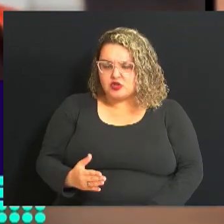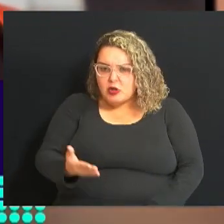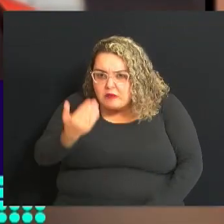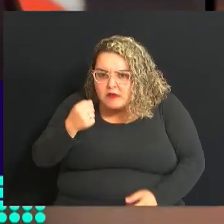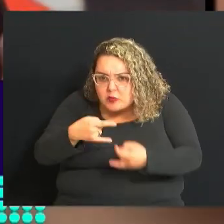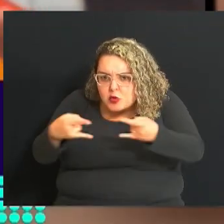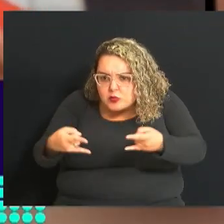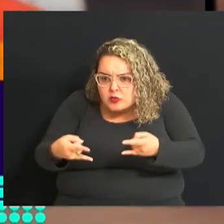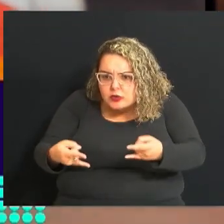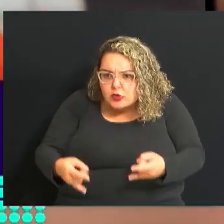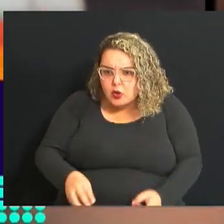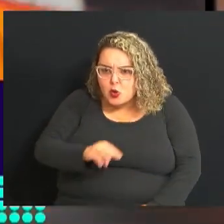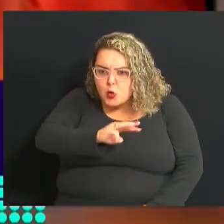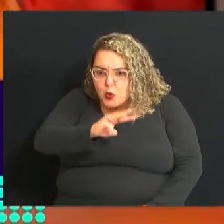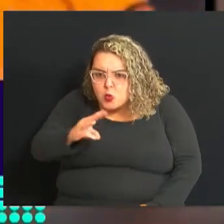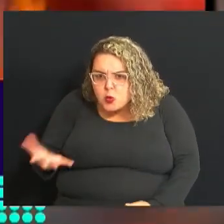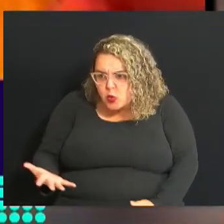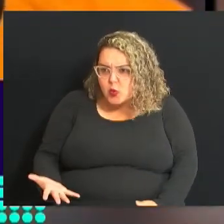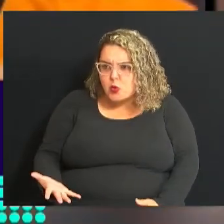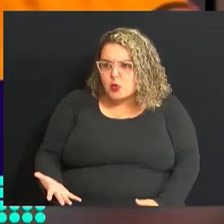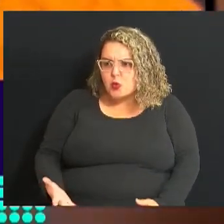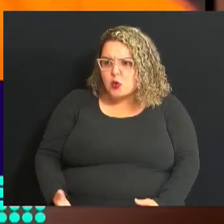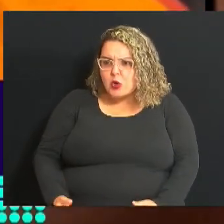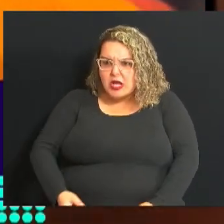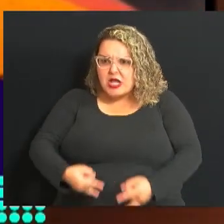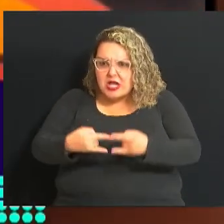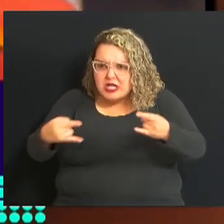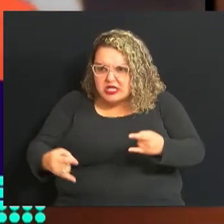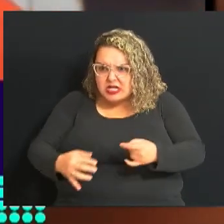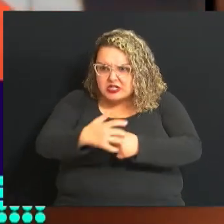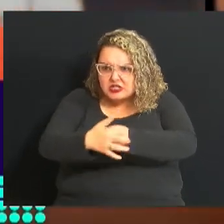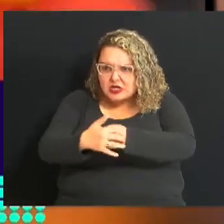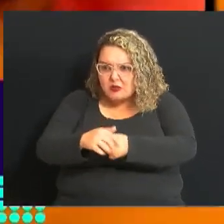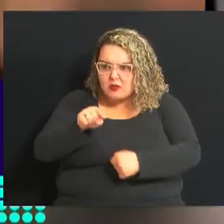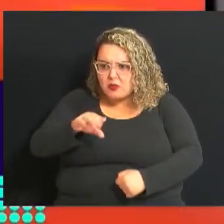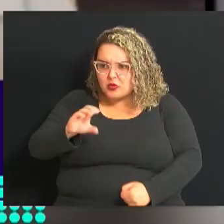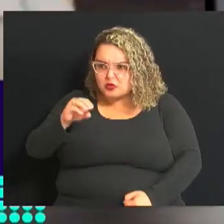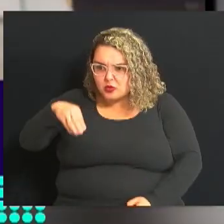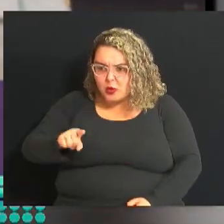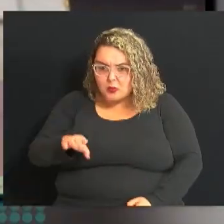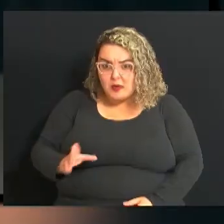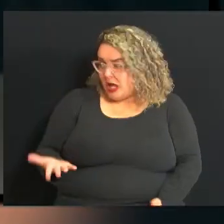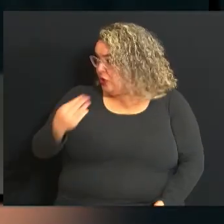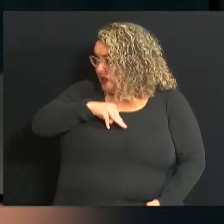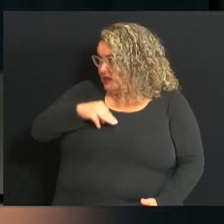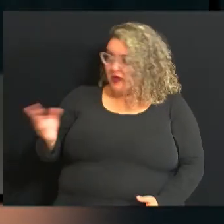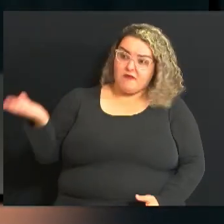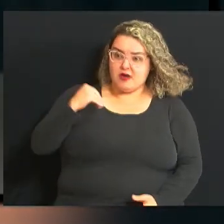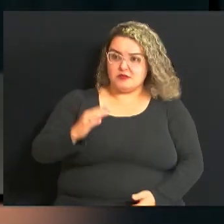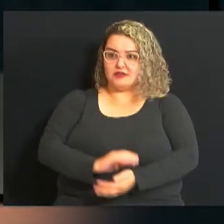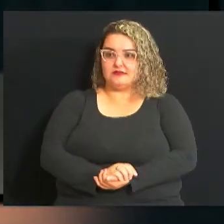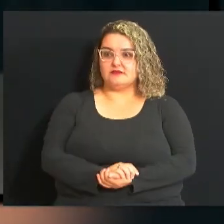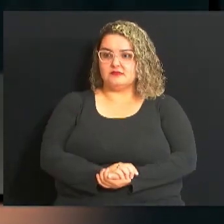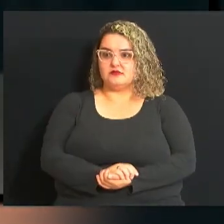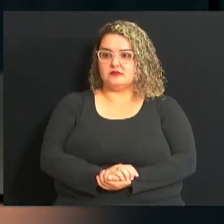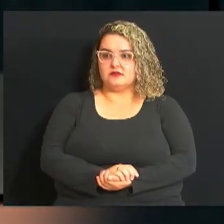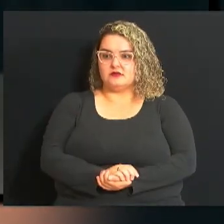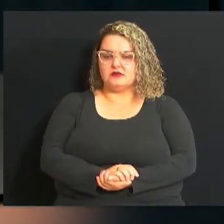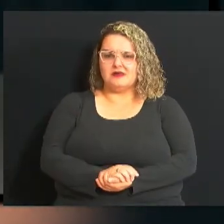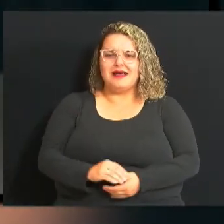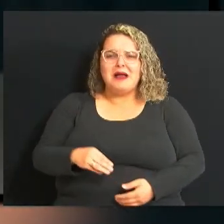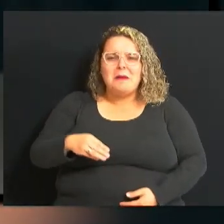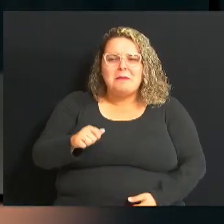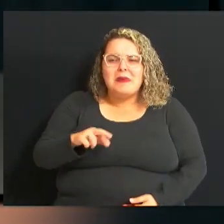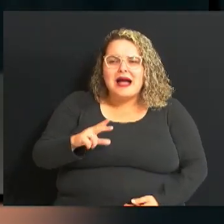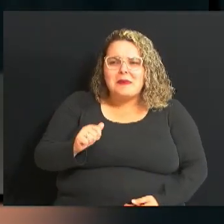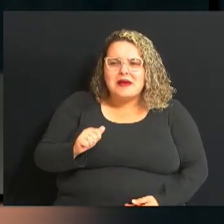no ingressodigital.com.br. Vem, e ó, agora, Gabriel, nossa missão. Vamos, Fábio! Onde é Maracatu? Não,